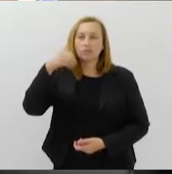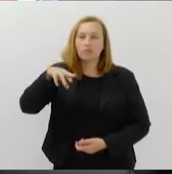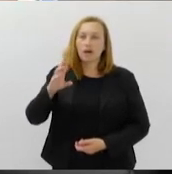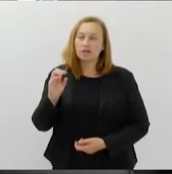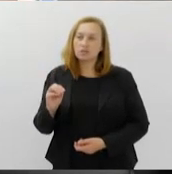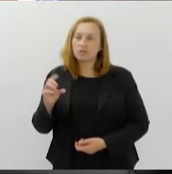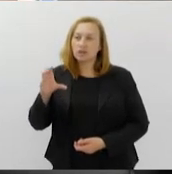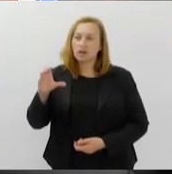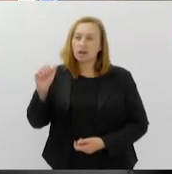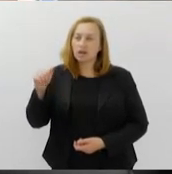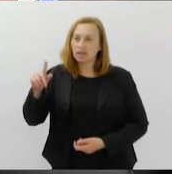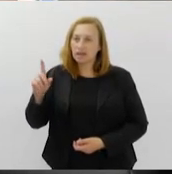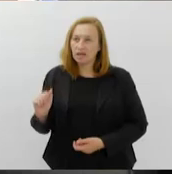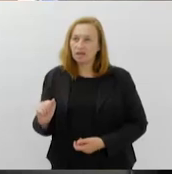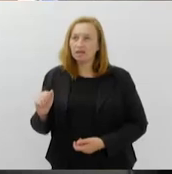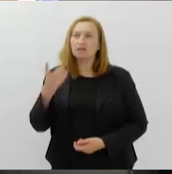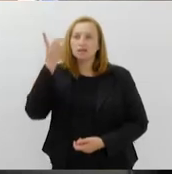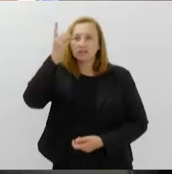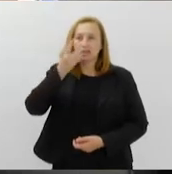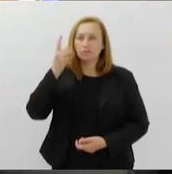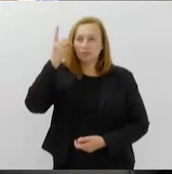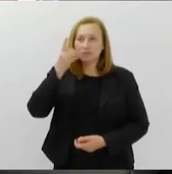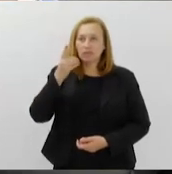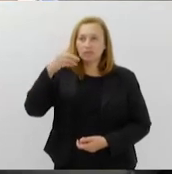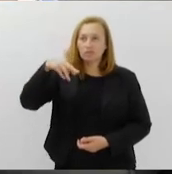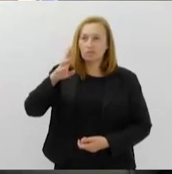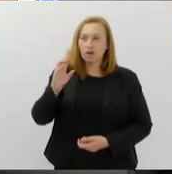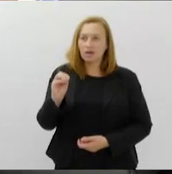Deputado Márcio Gualberto.